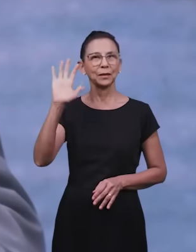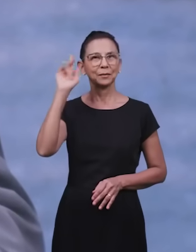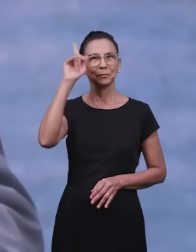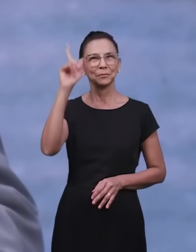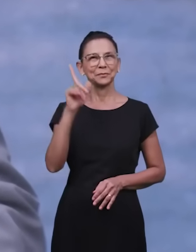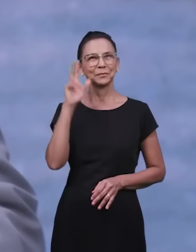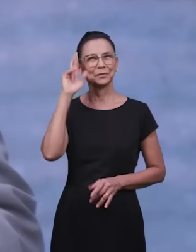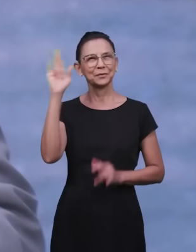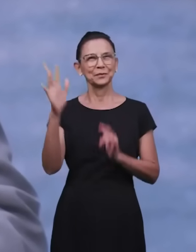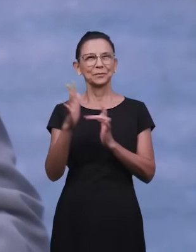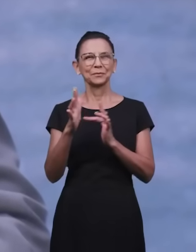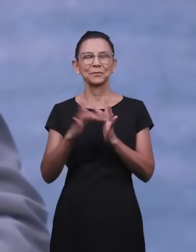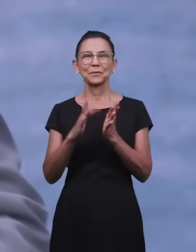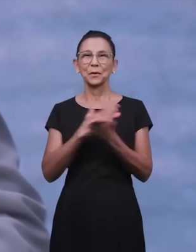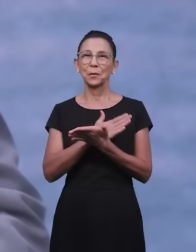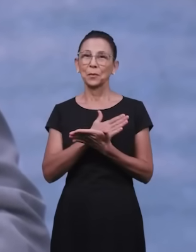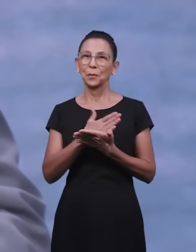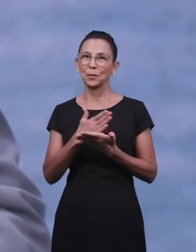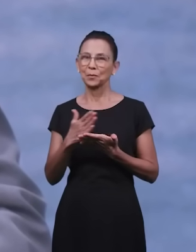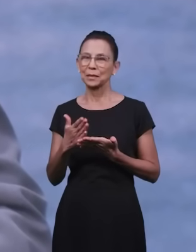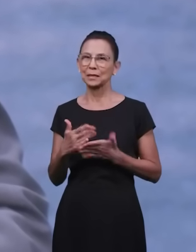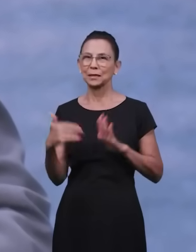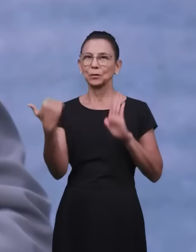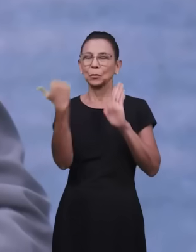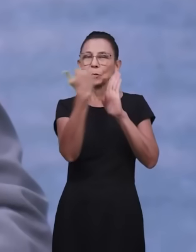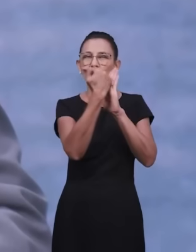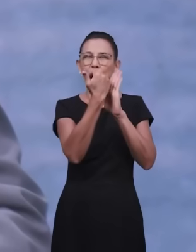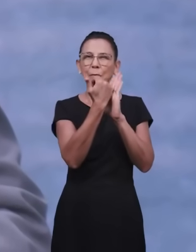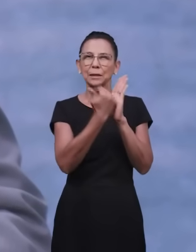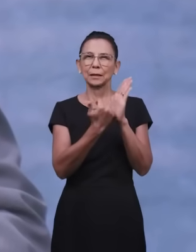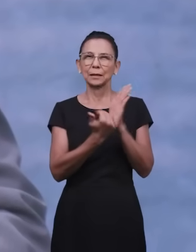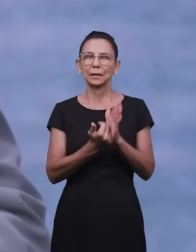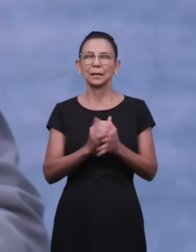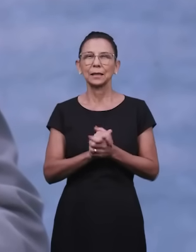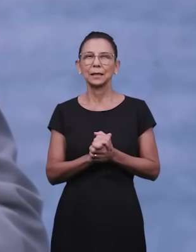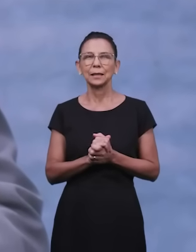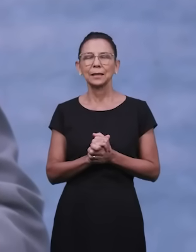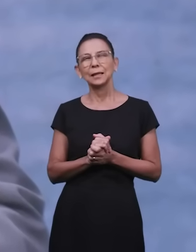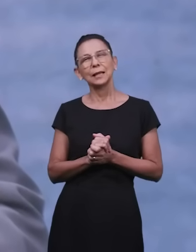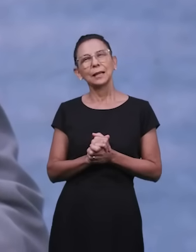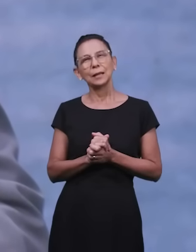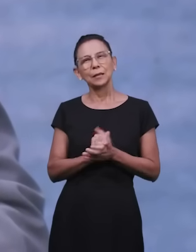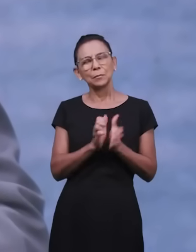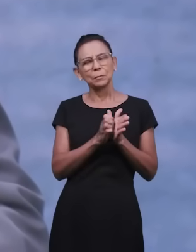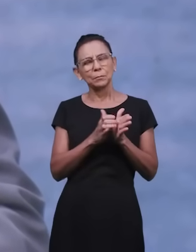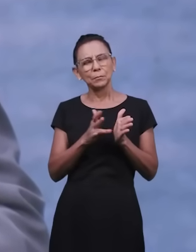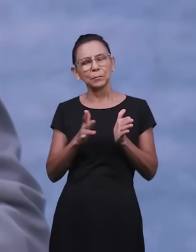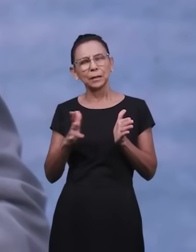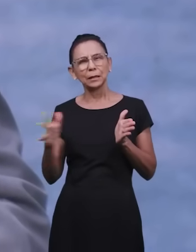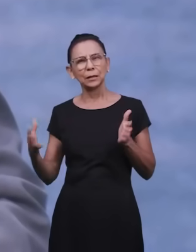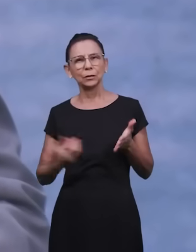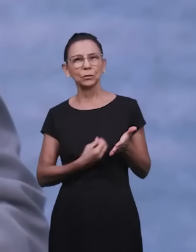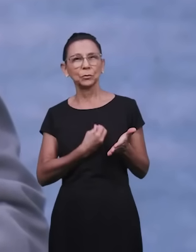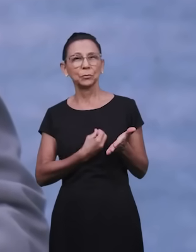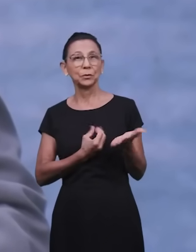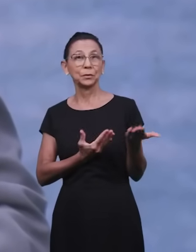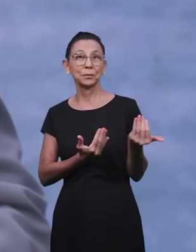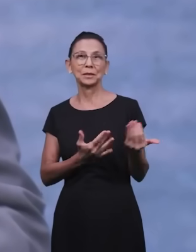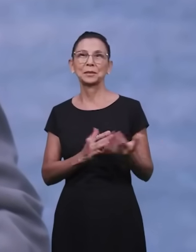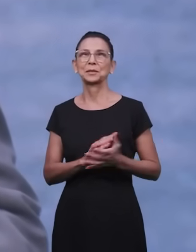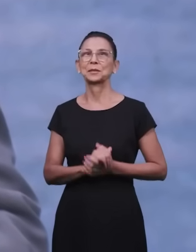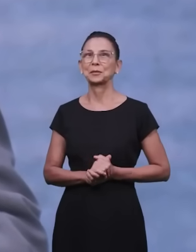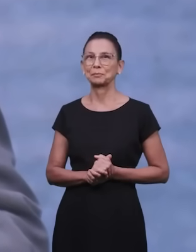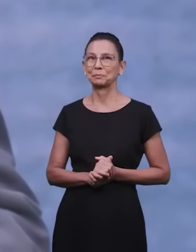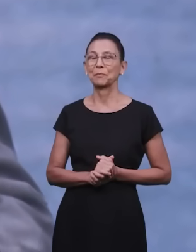Olá, paz do Senhor Jesus. Estamos começando mais uma edição do programa Os Dias da Minha Mocidade. Olha só